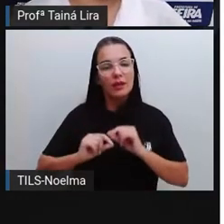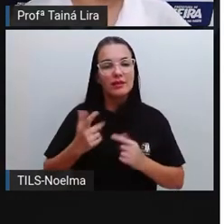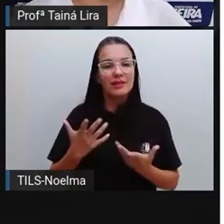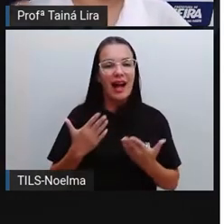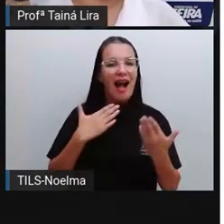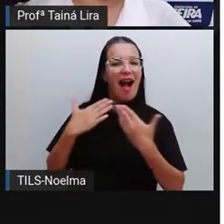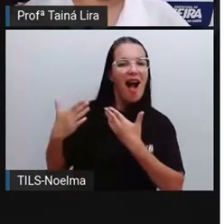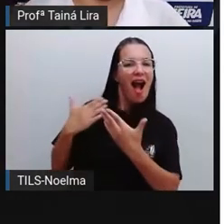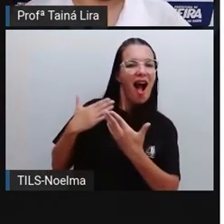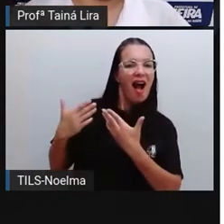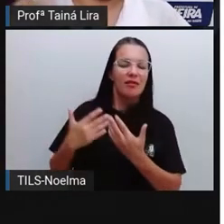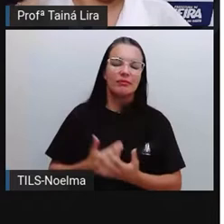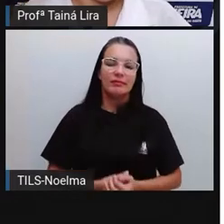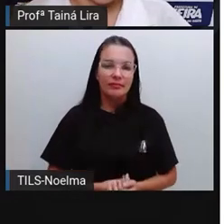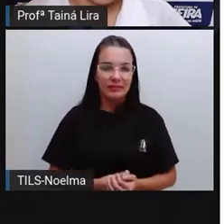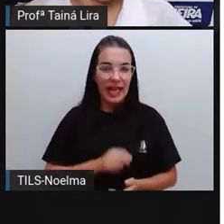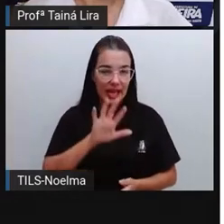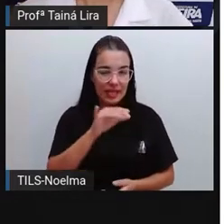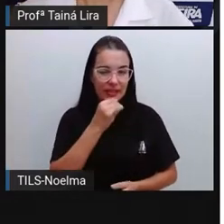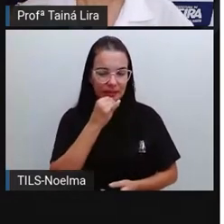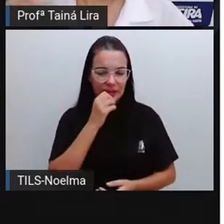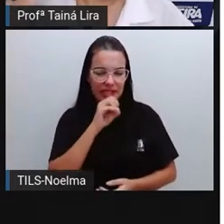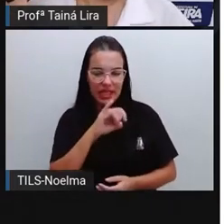perguntei se todos nós fôssemos